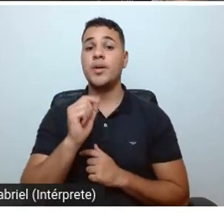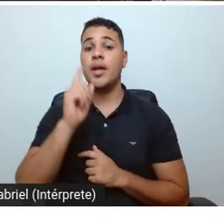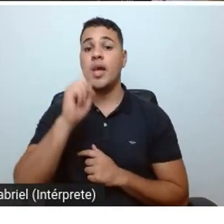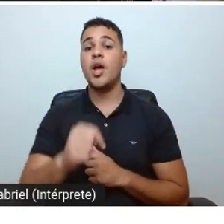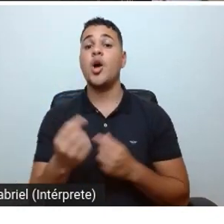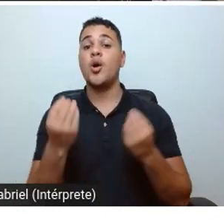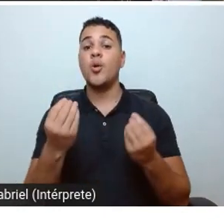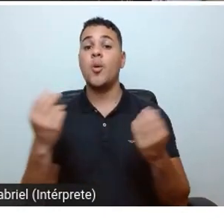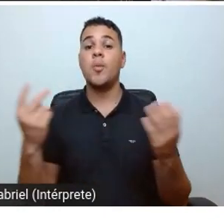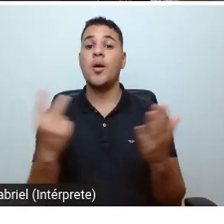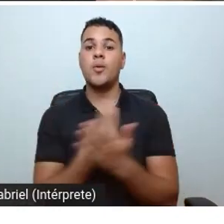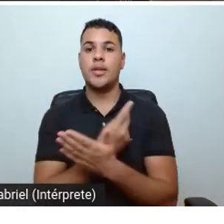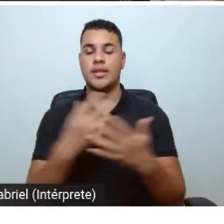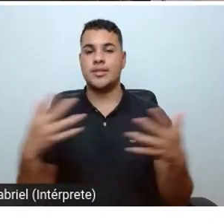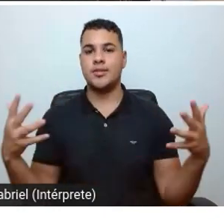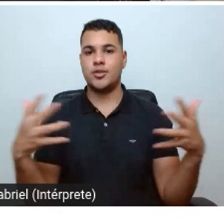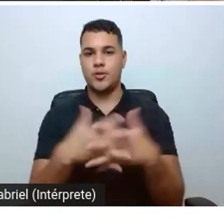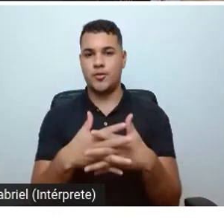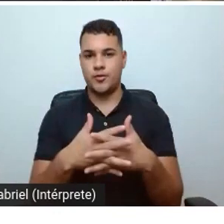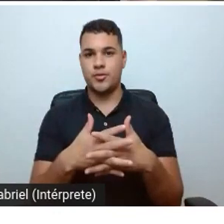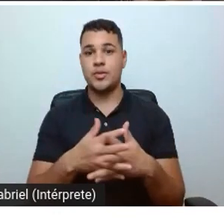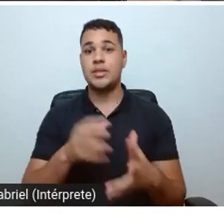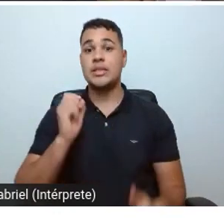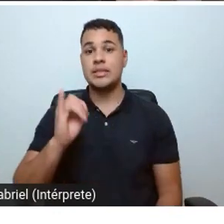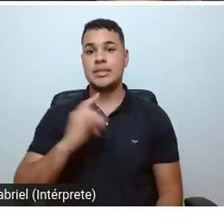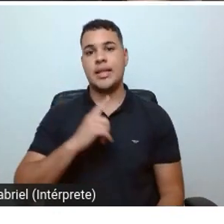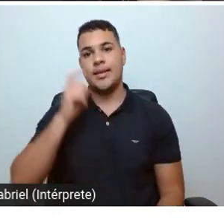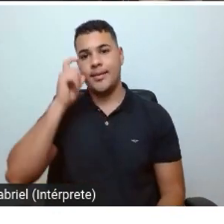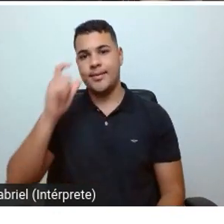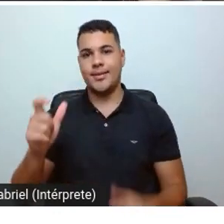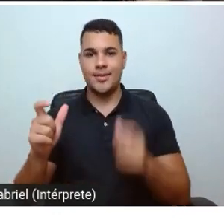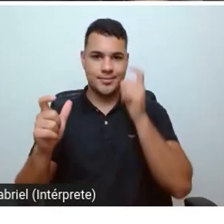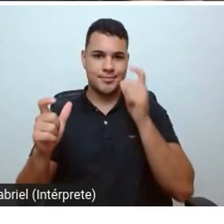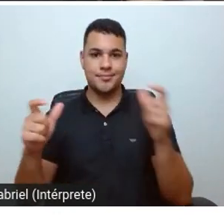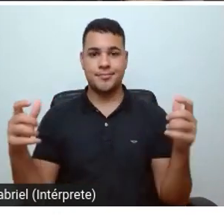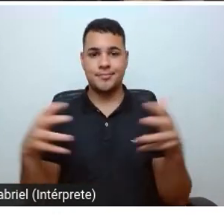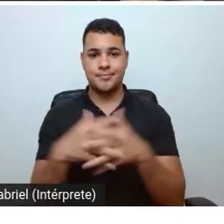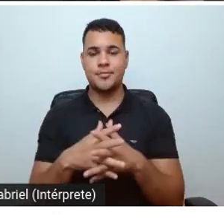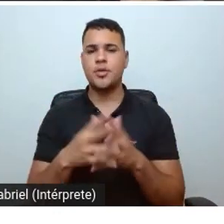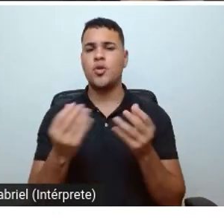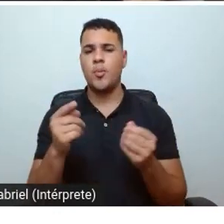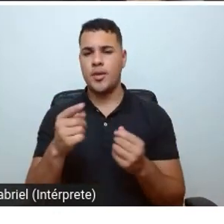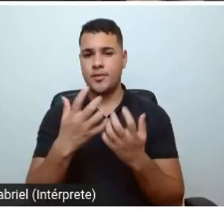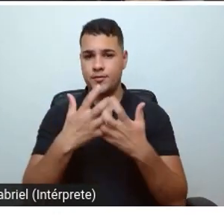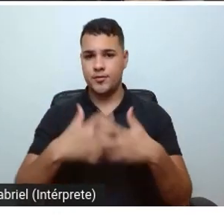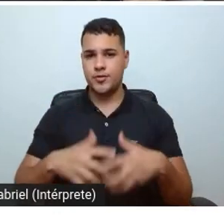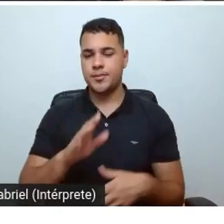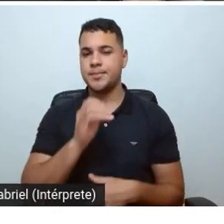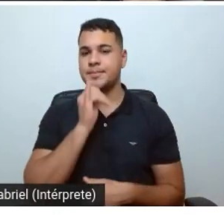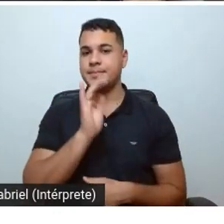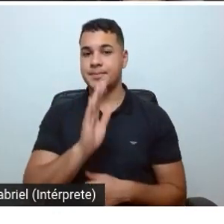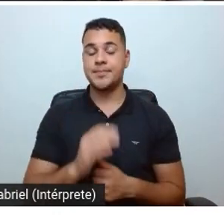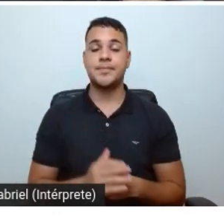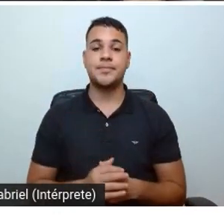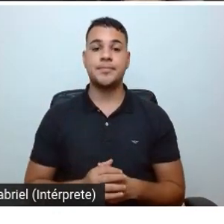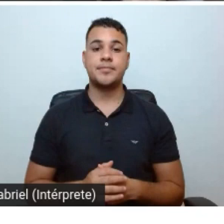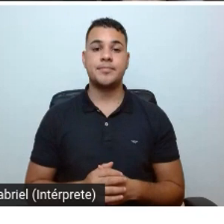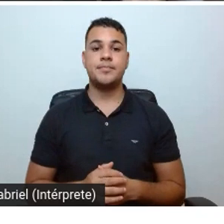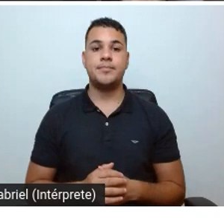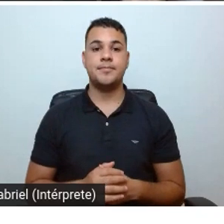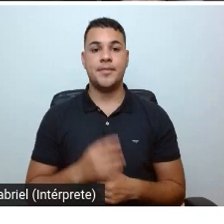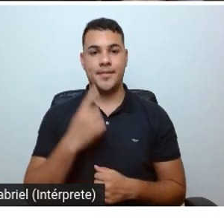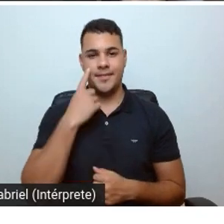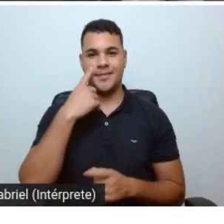entre duas intenções, por exemplo. Como que ela funciona? Nesse quadrante, no